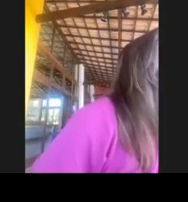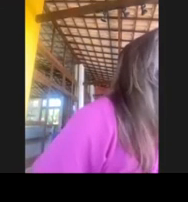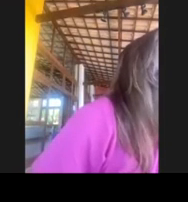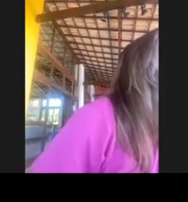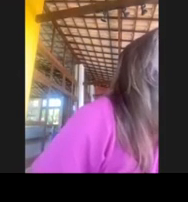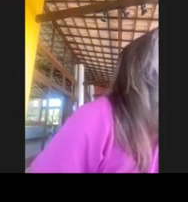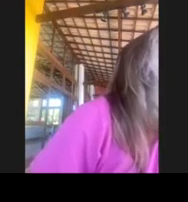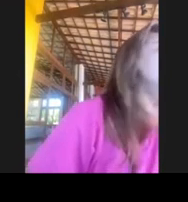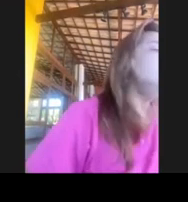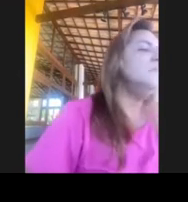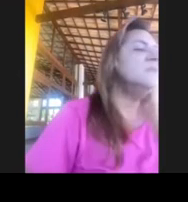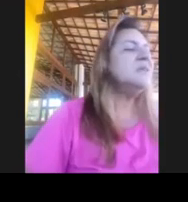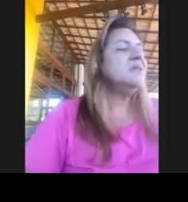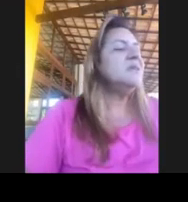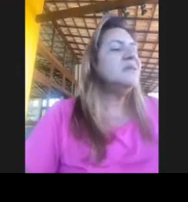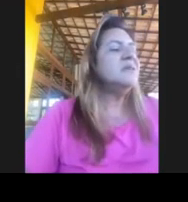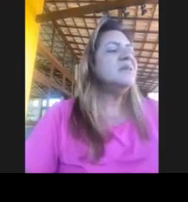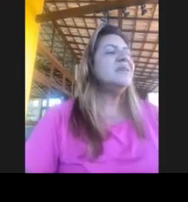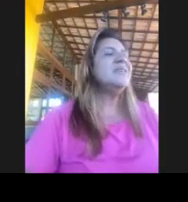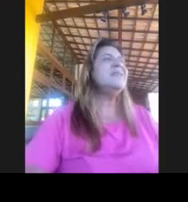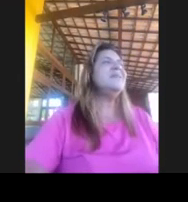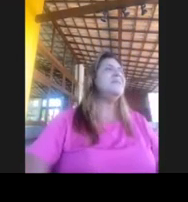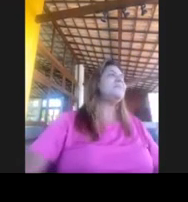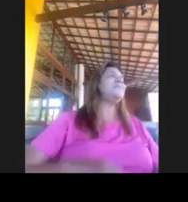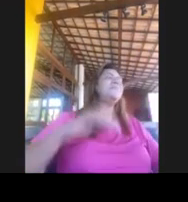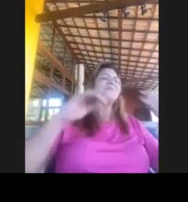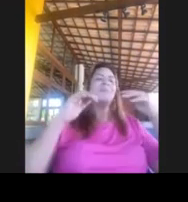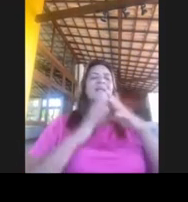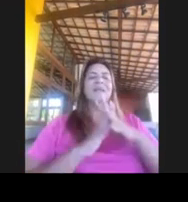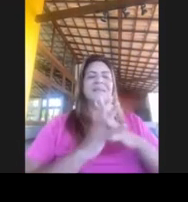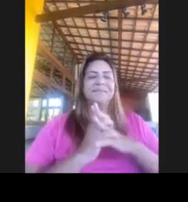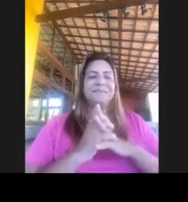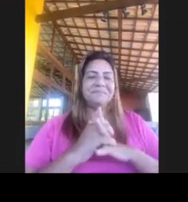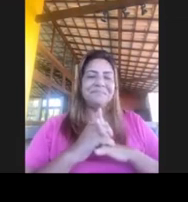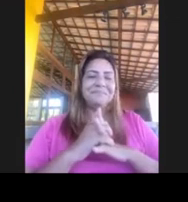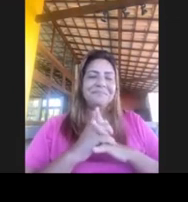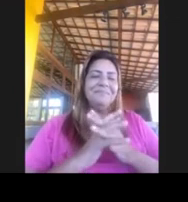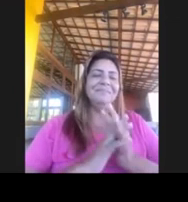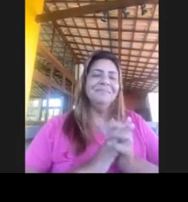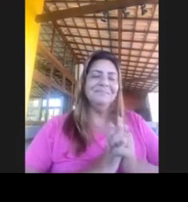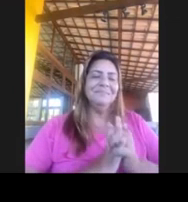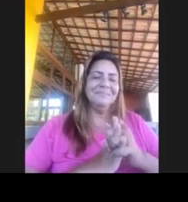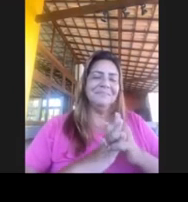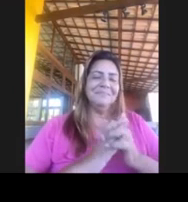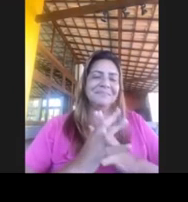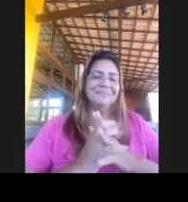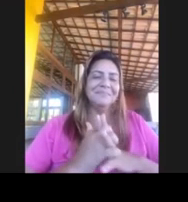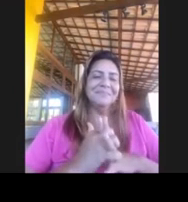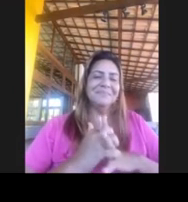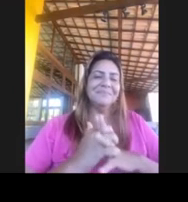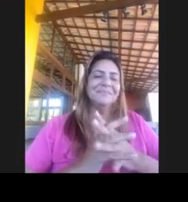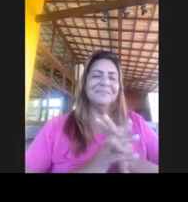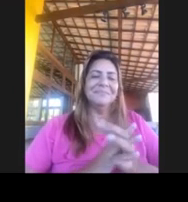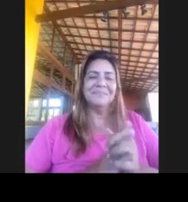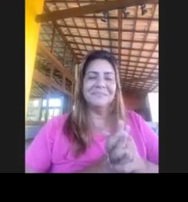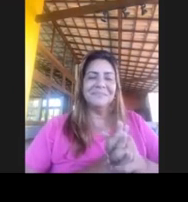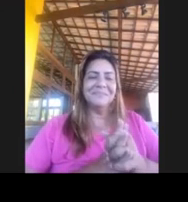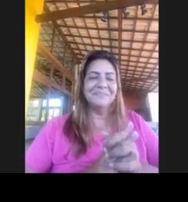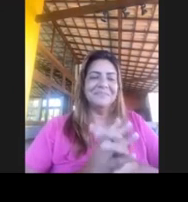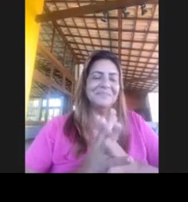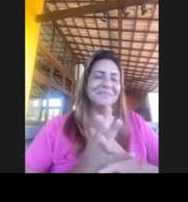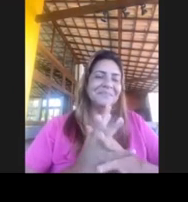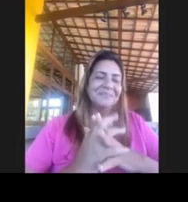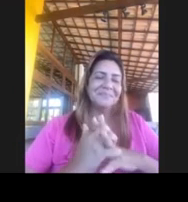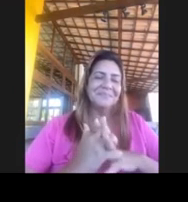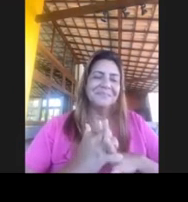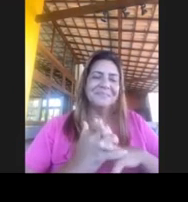Eu precisei fazer visão prescritiva, eu precisei normalizar, eu precisei colocar paráfrase, resumo, precisei chamar atenção